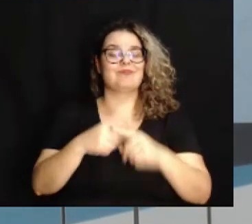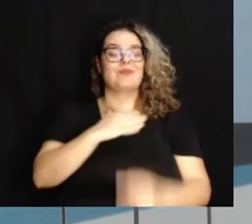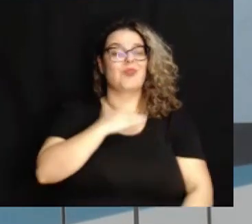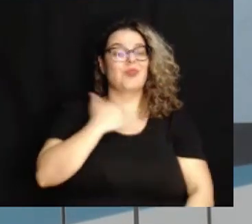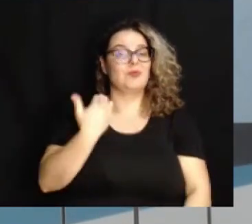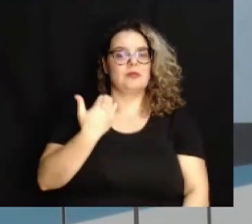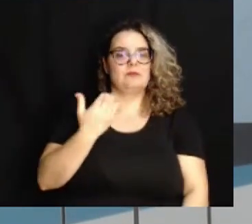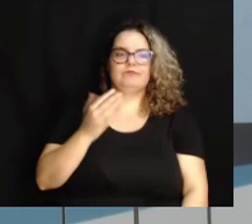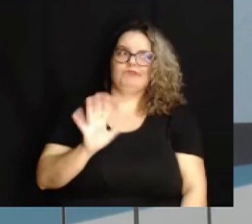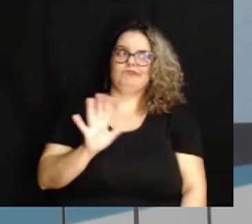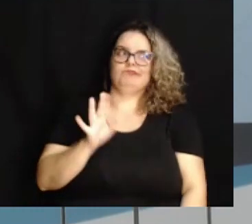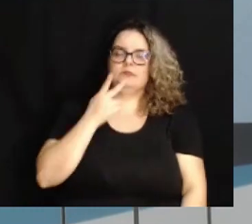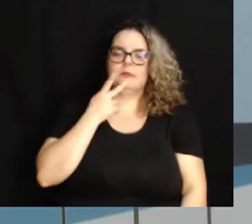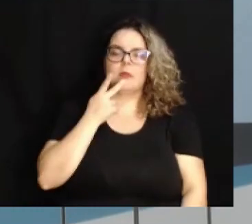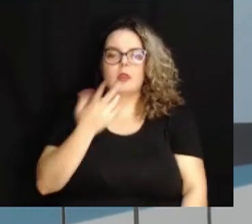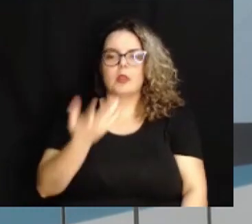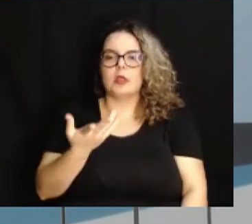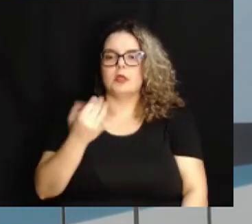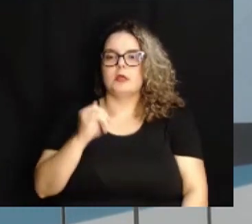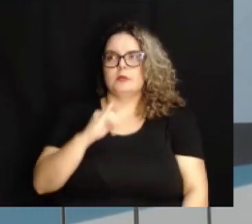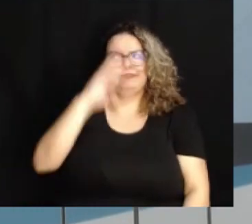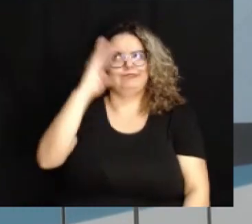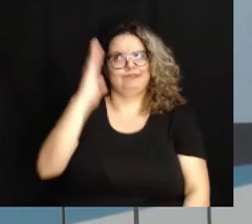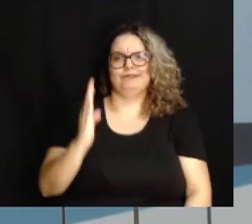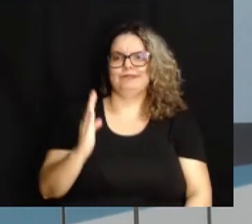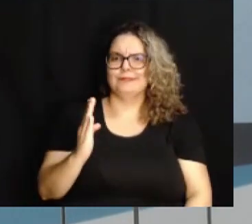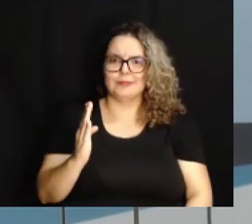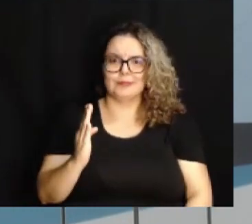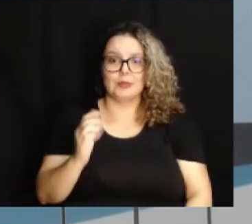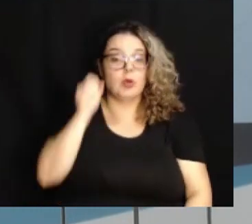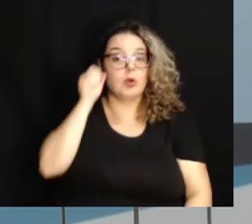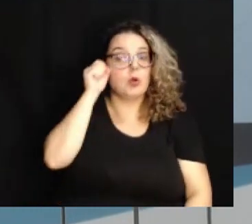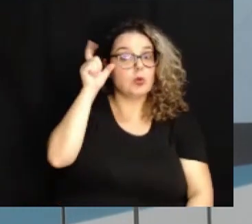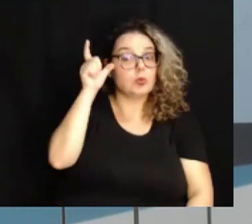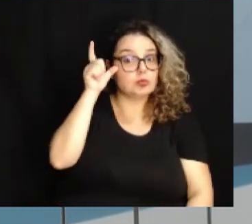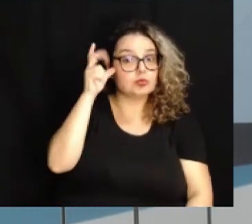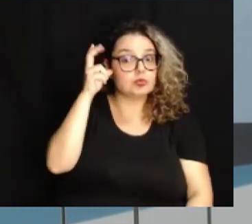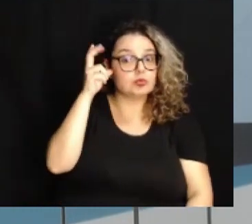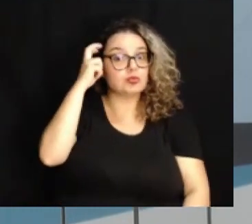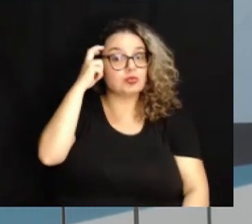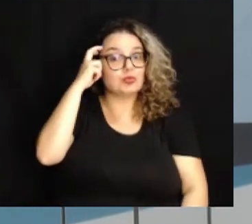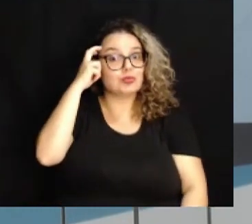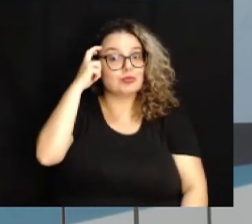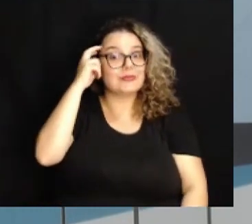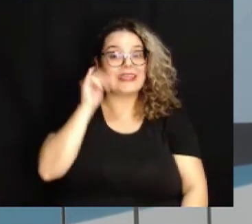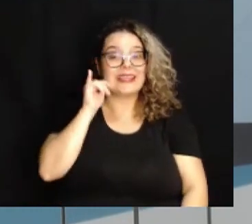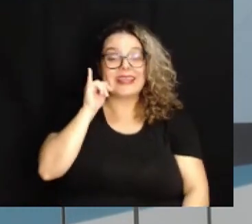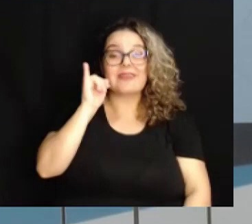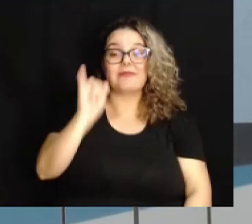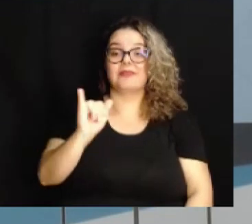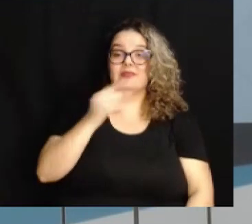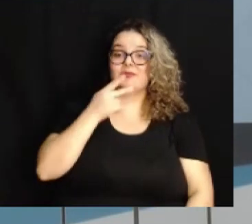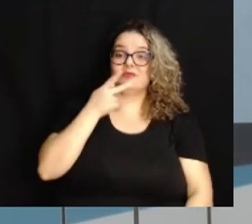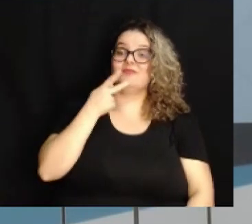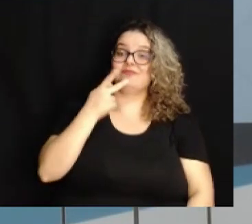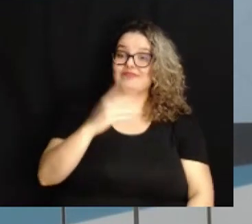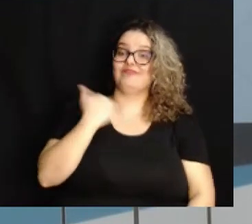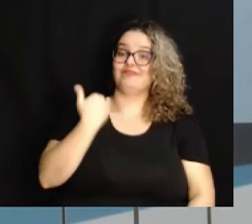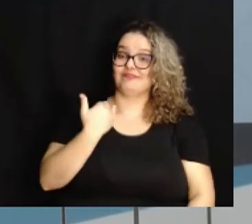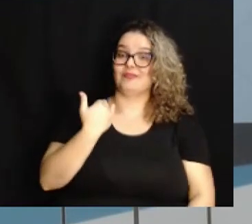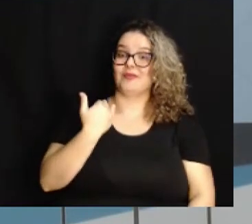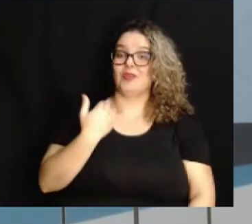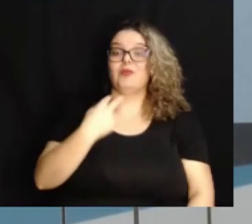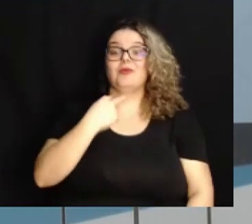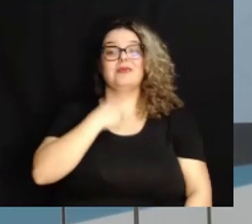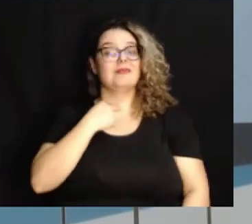Se pegarmos no Brasil, então, culturalmente, nós evitamos falar sobre a morte aquilo que não pode ser evitado. Então,